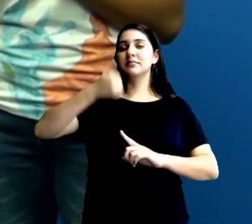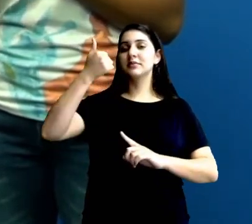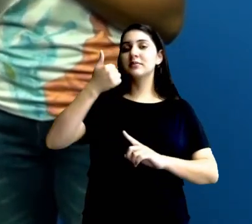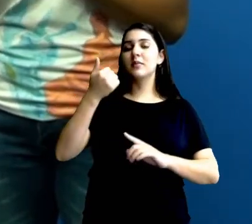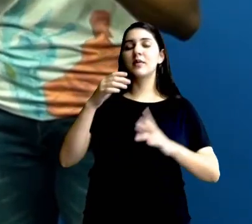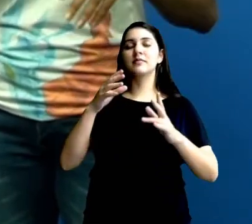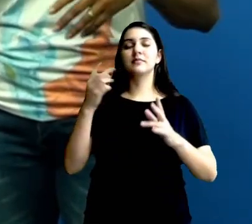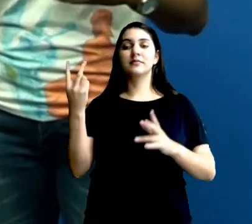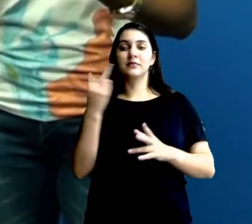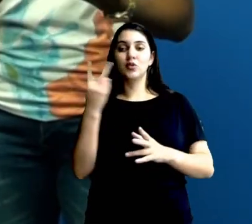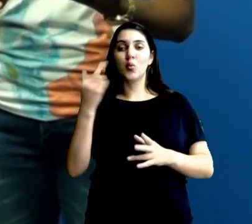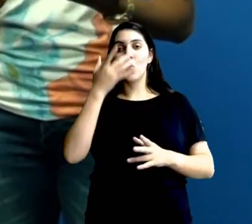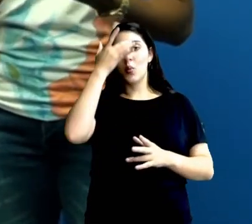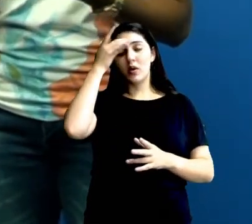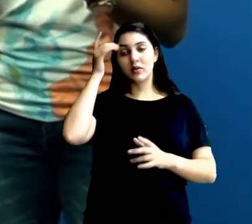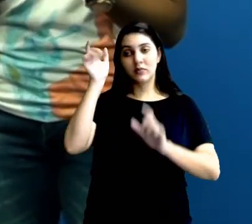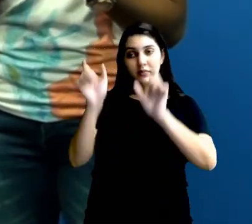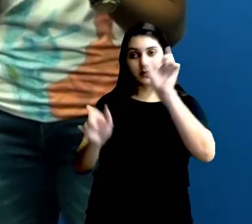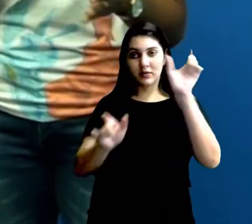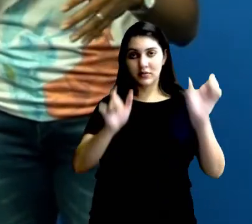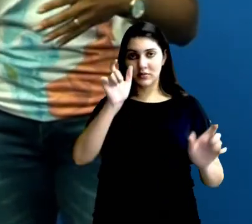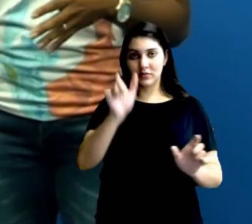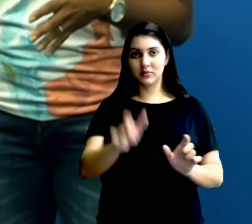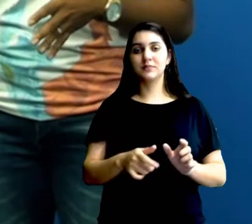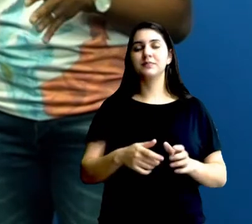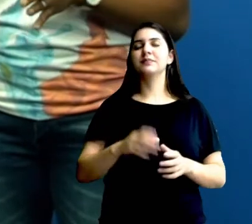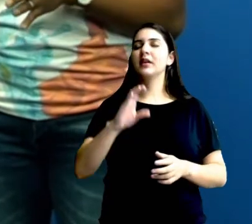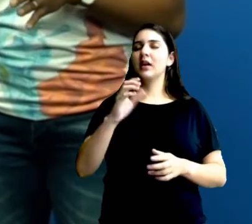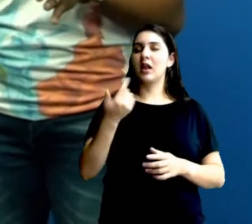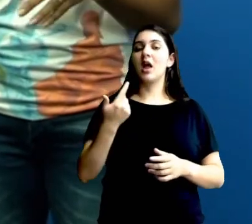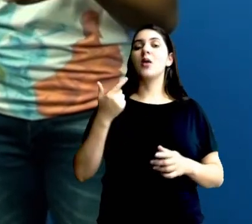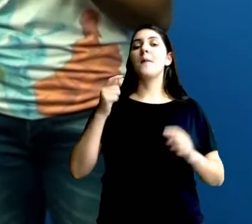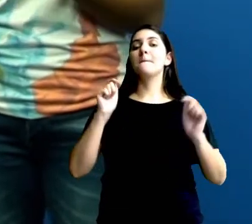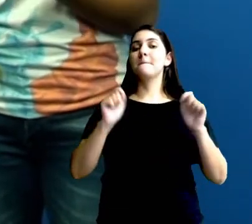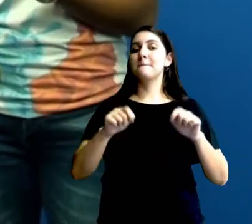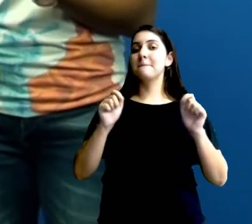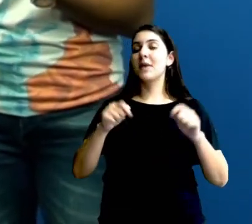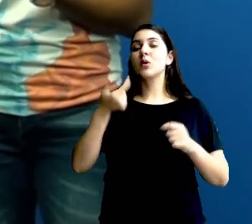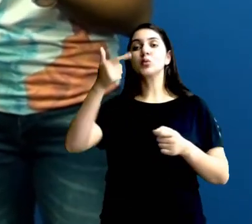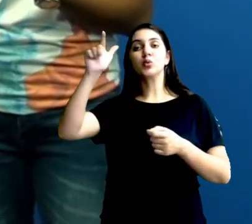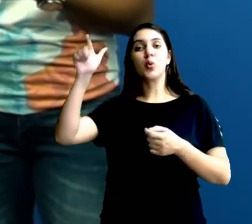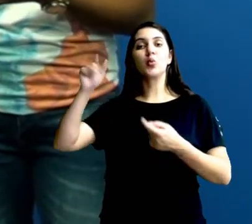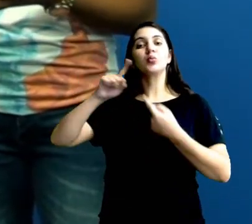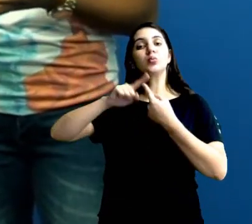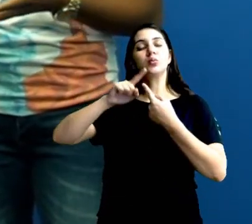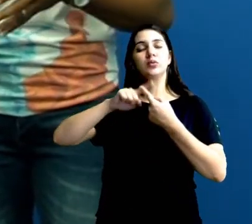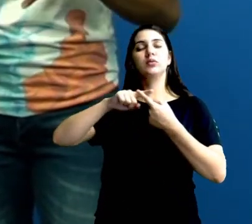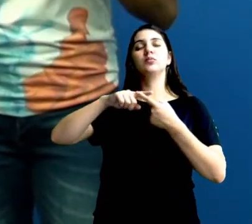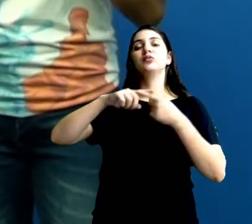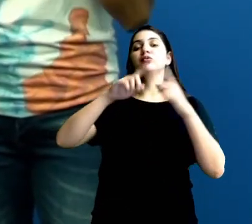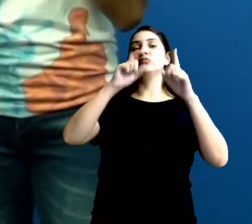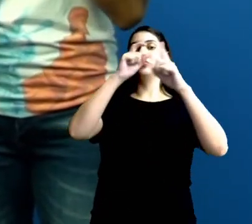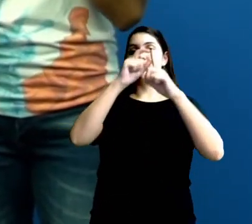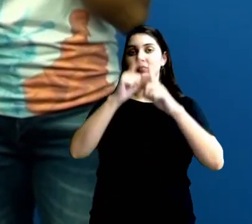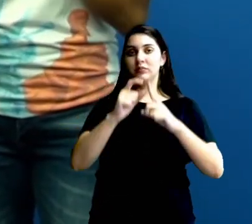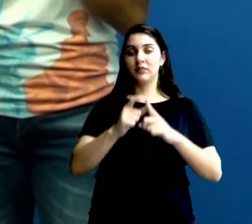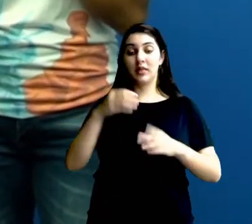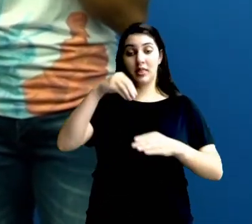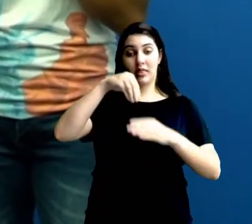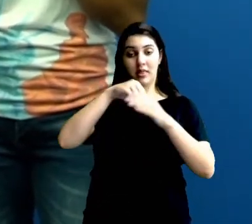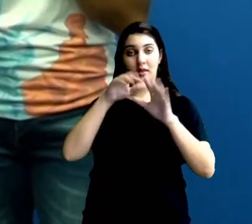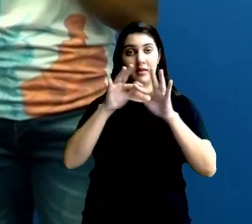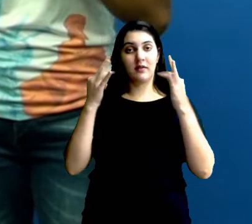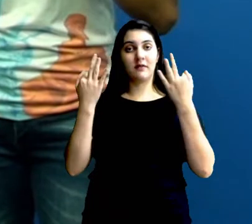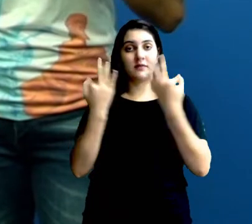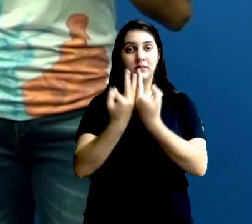com casais. Claro que a gente pode utilizar com outras pessoas ou outros tipos de vocabulário. Mas dentro